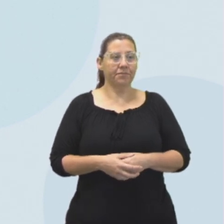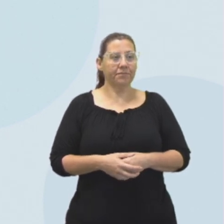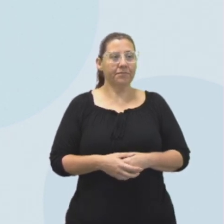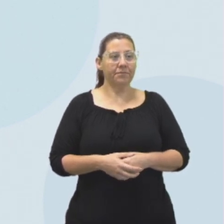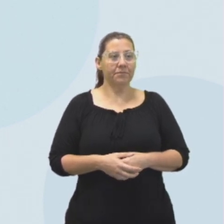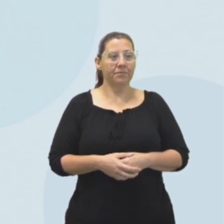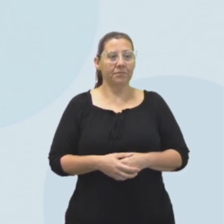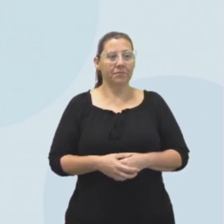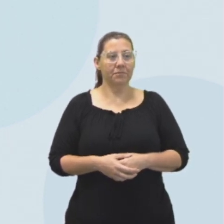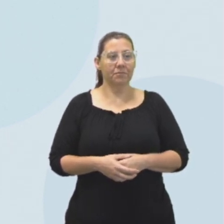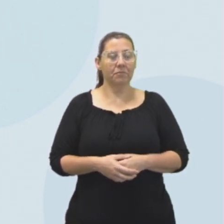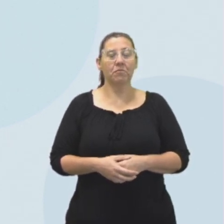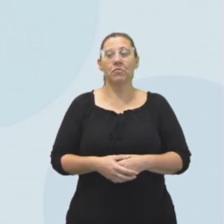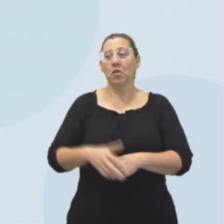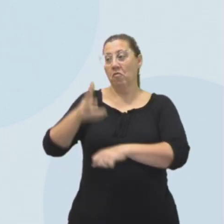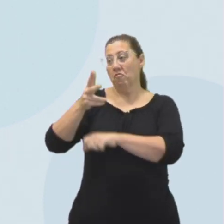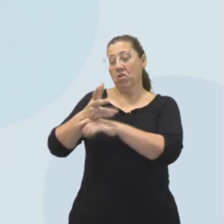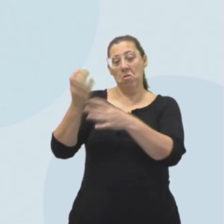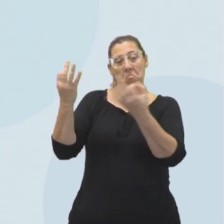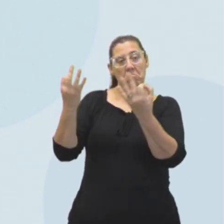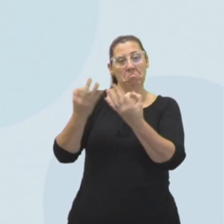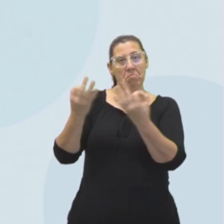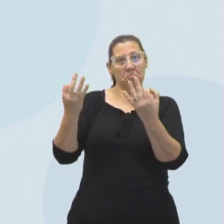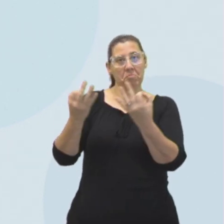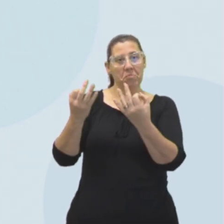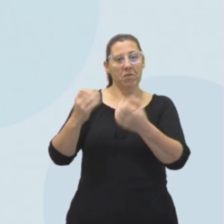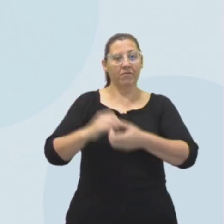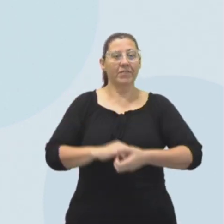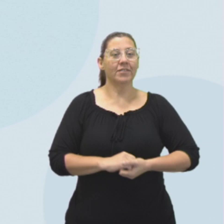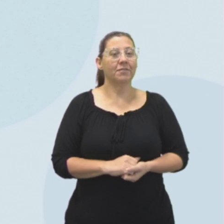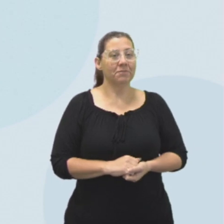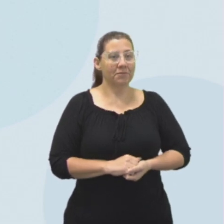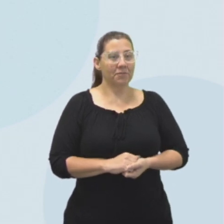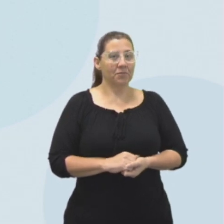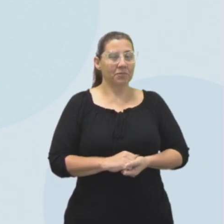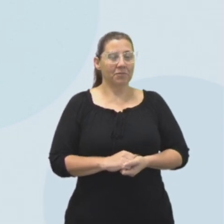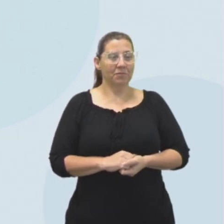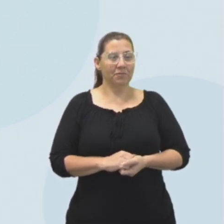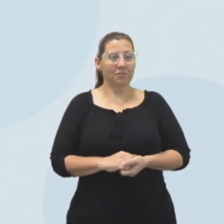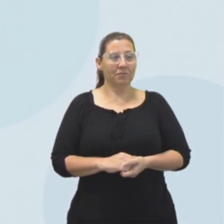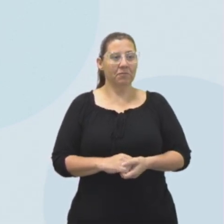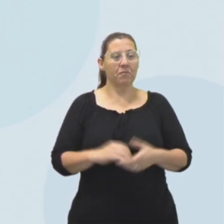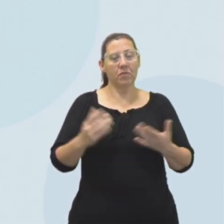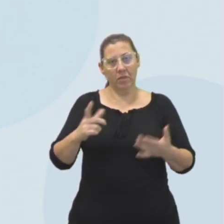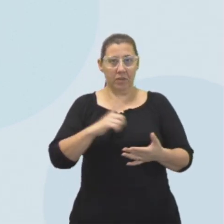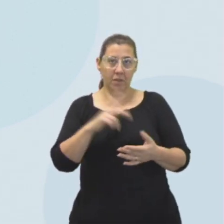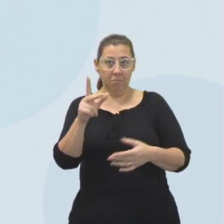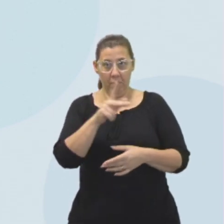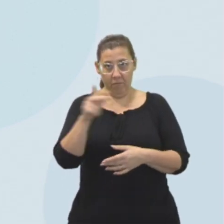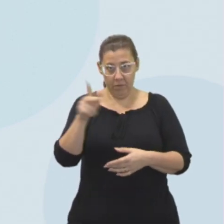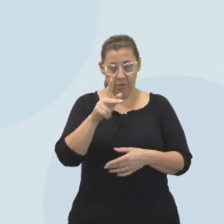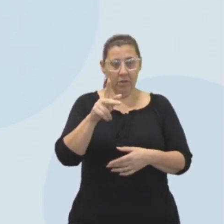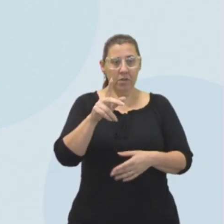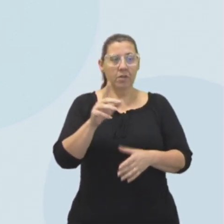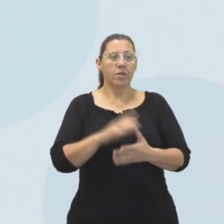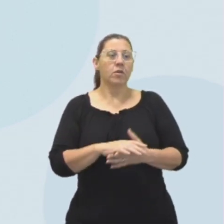Isso, vídeo perfeição e o só vídeo que eu ainda não falei. Então, vídeo perfeição. Bom, existem professores que questionam todos os vídeos